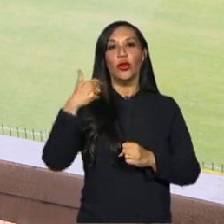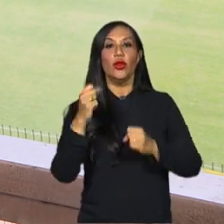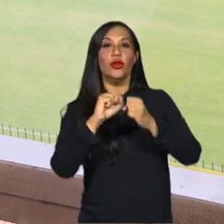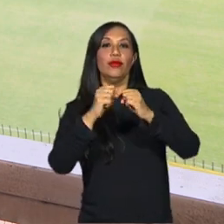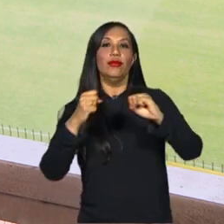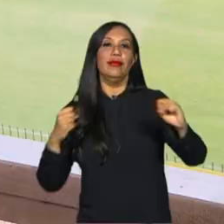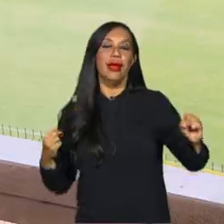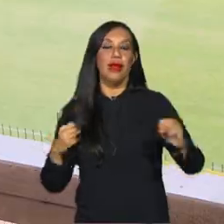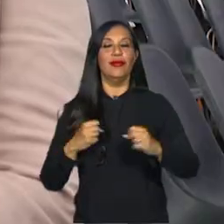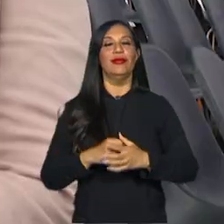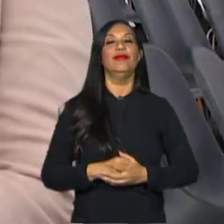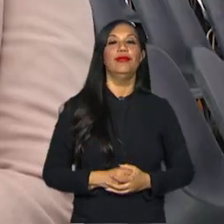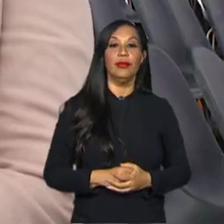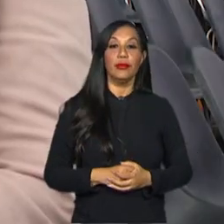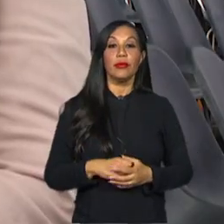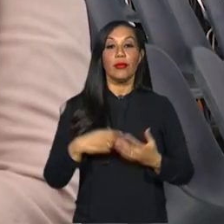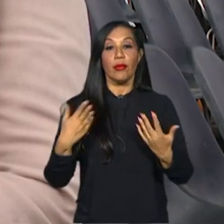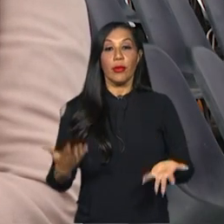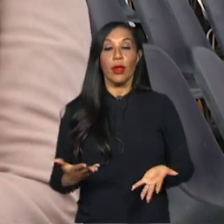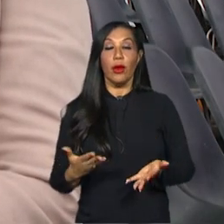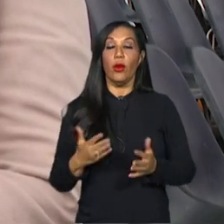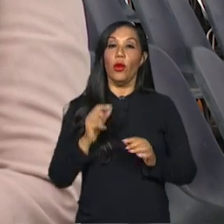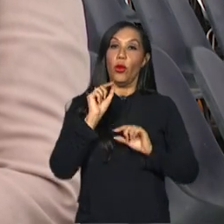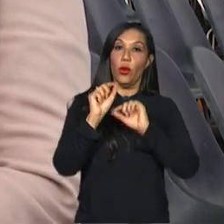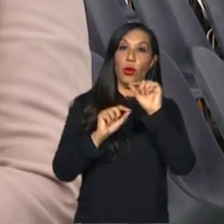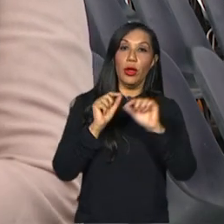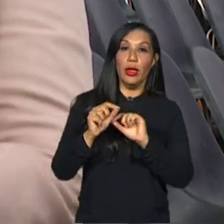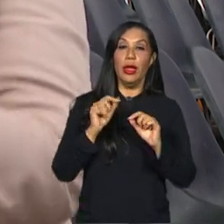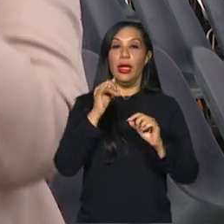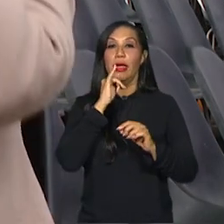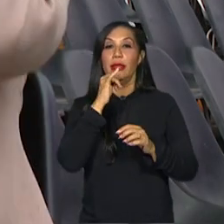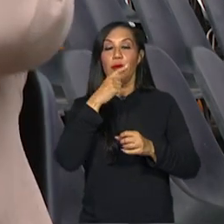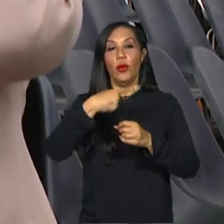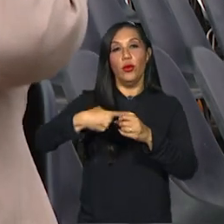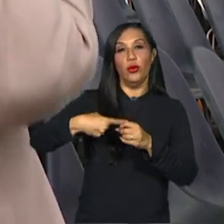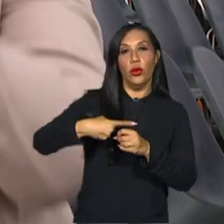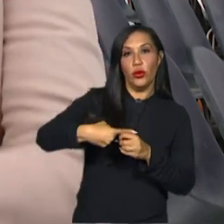estádio Raulino de Oliveira. Então, em parte, essa interiorização